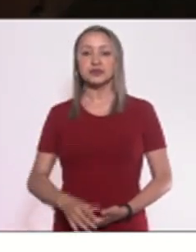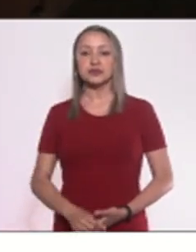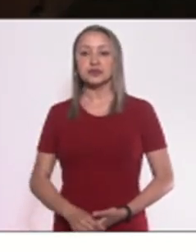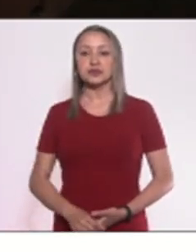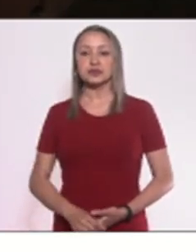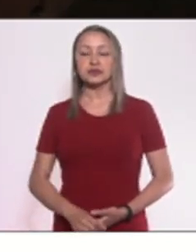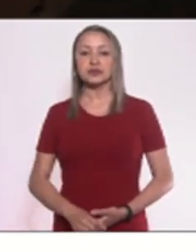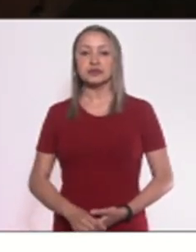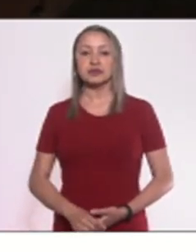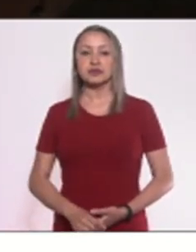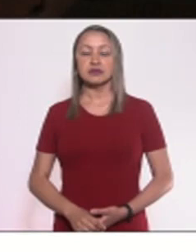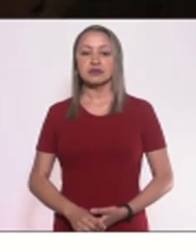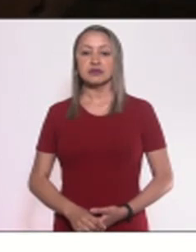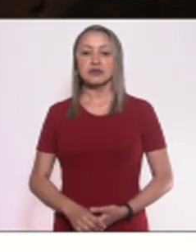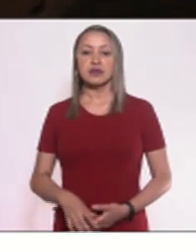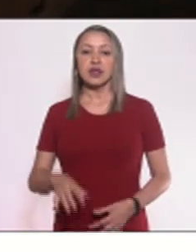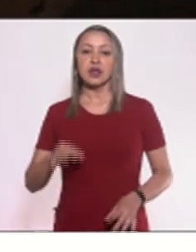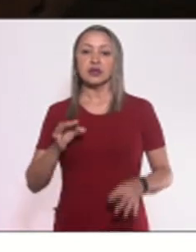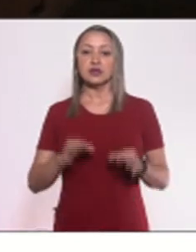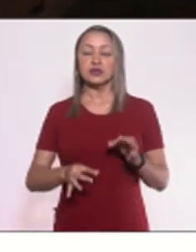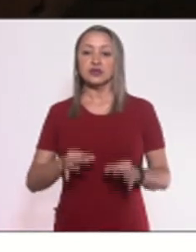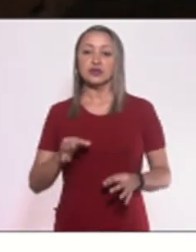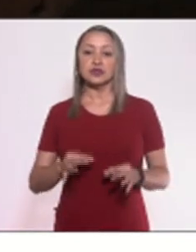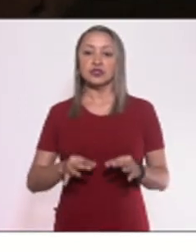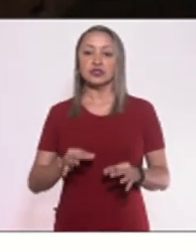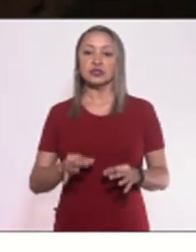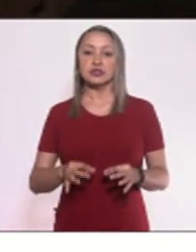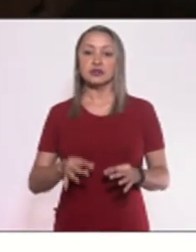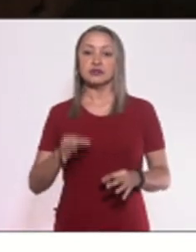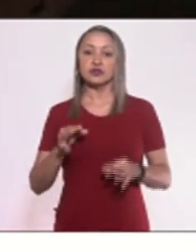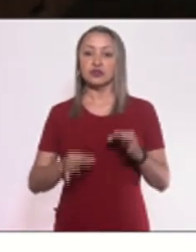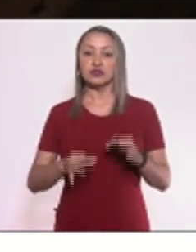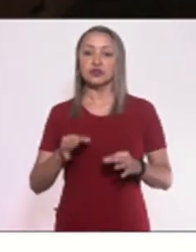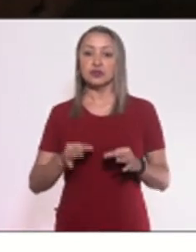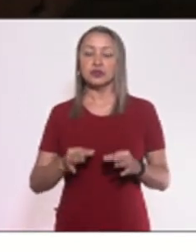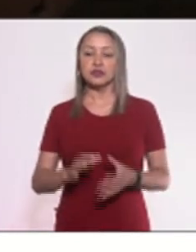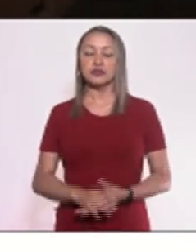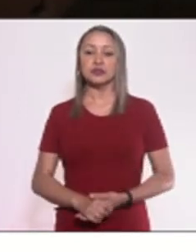é julgado pelo juiz de primeira,